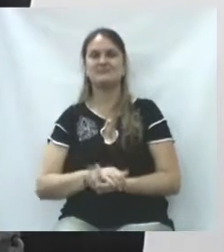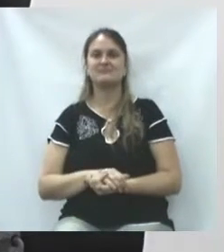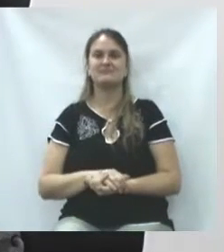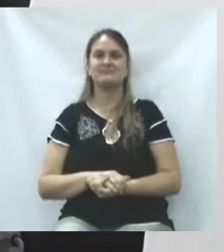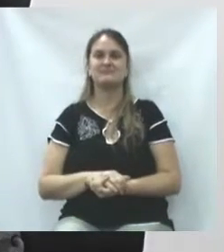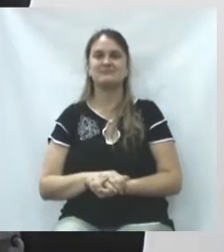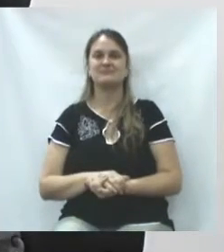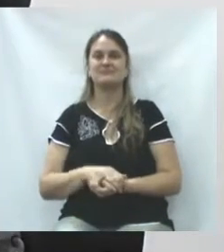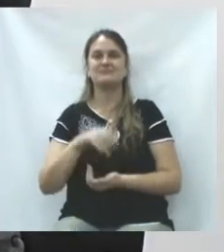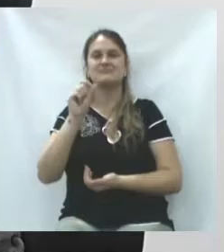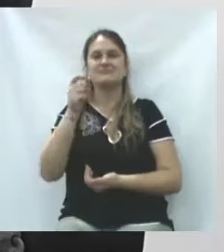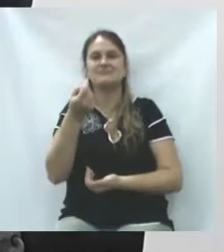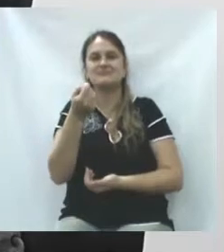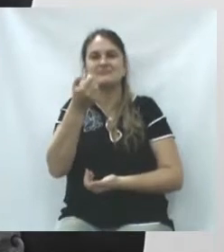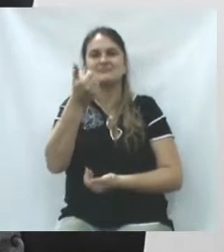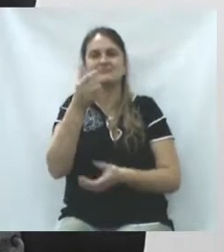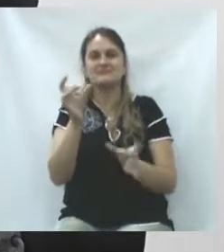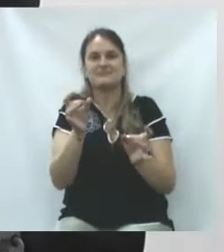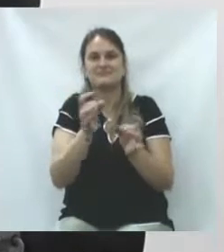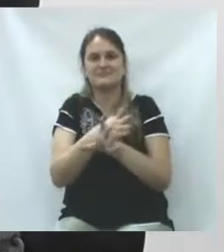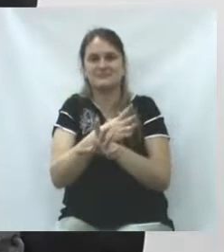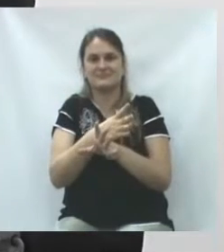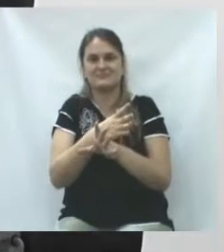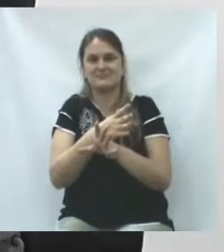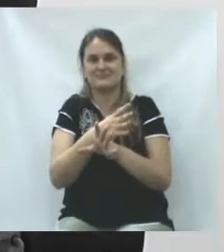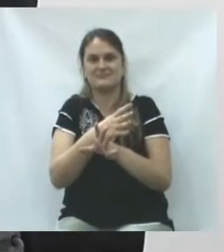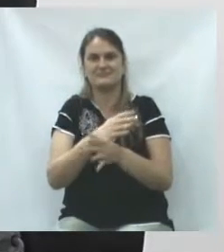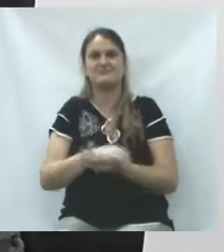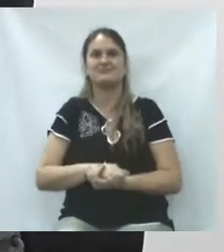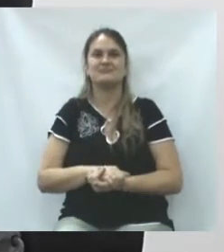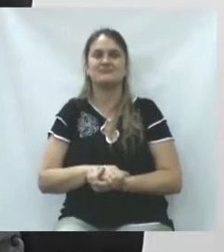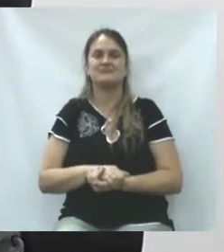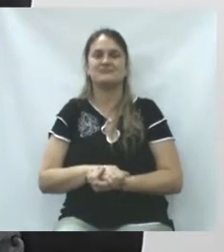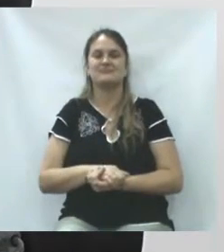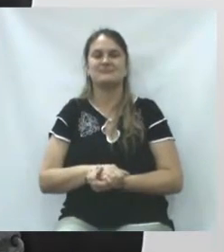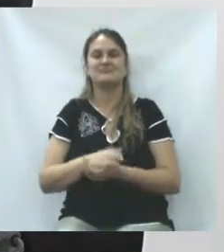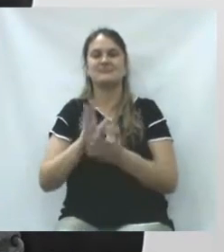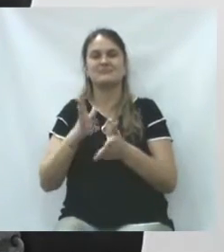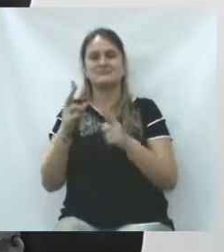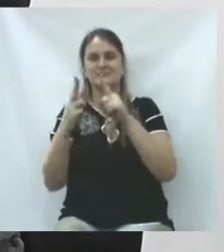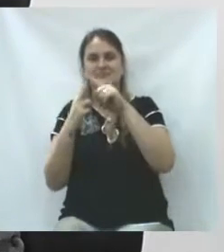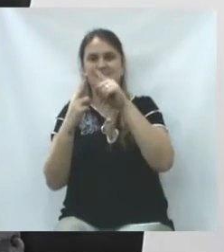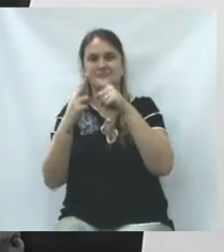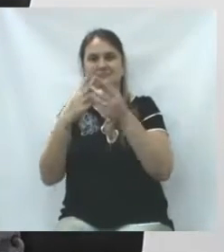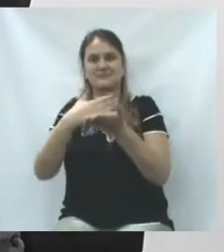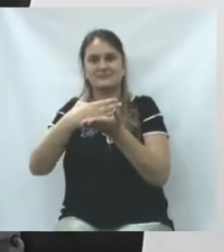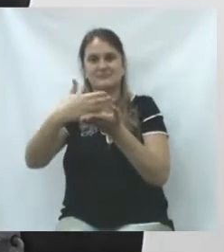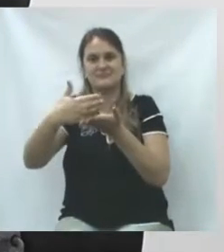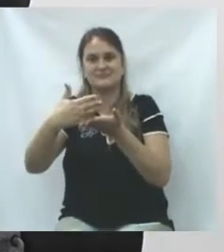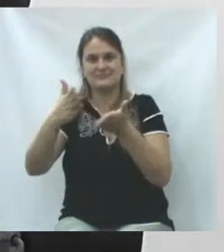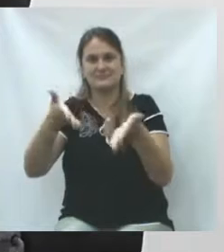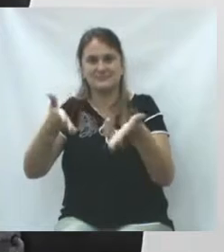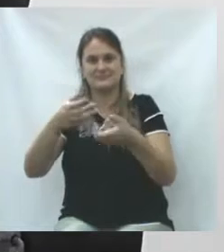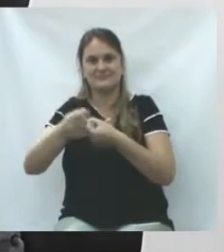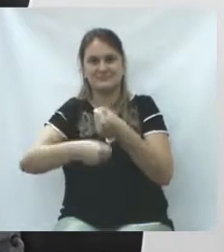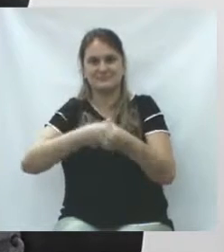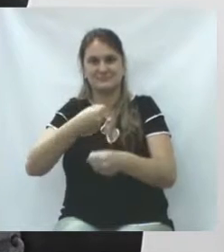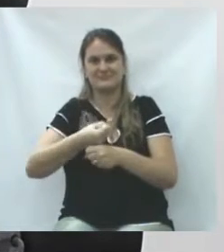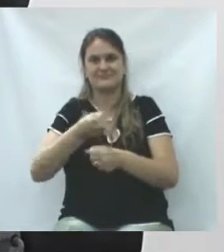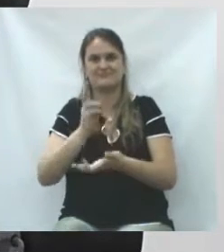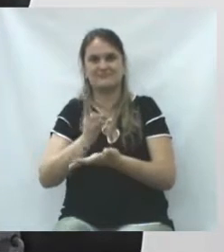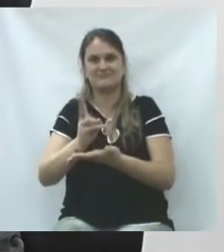sua jornada como professora e para elas que estão começando agora. Né? Sejam perseverantes,